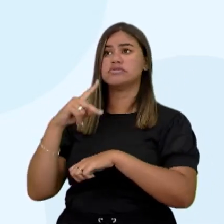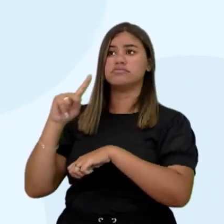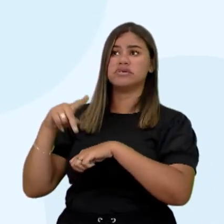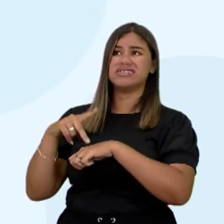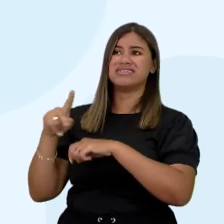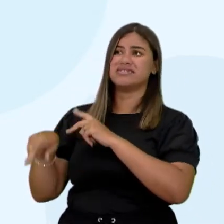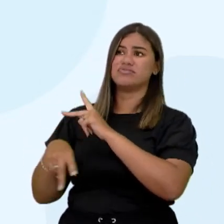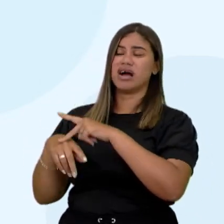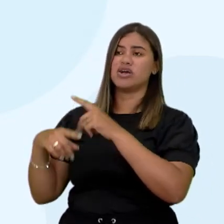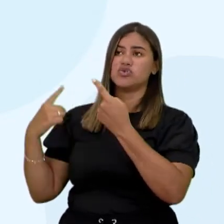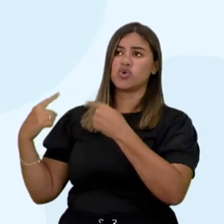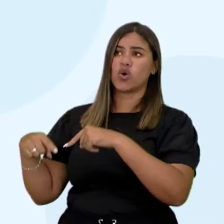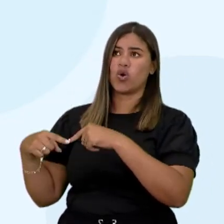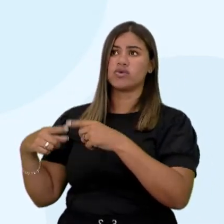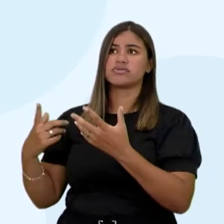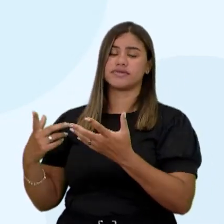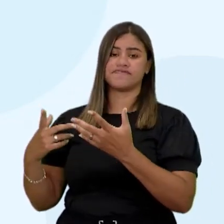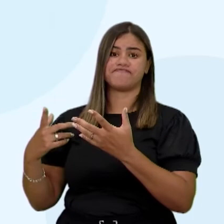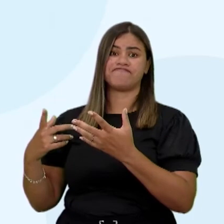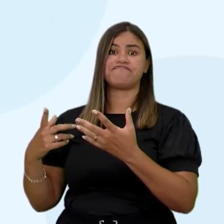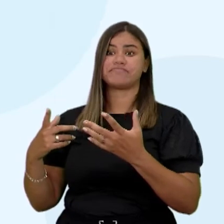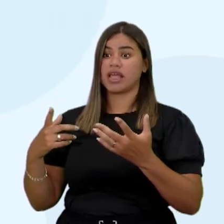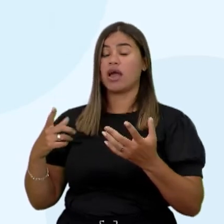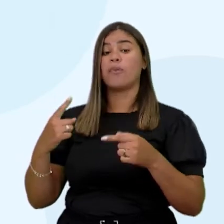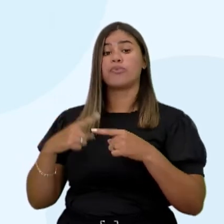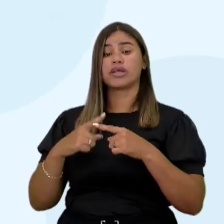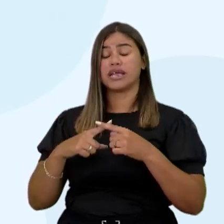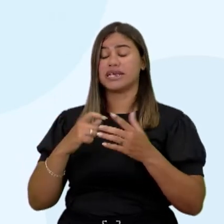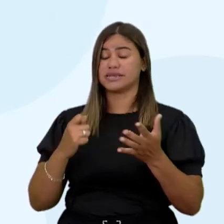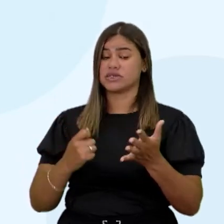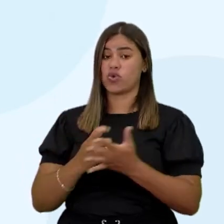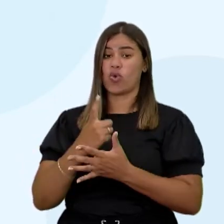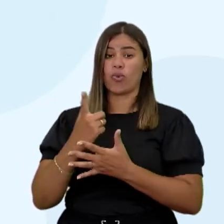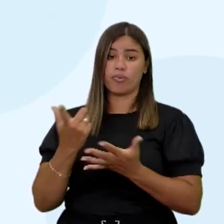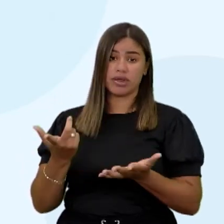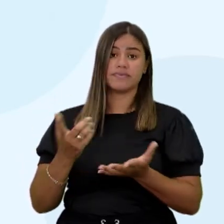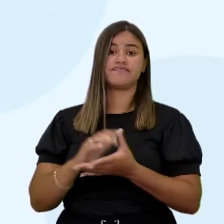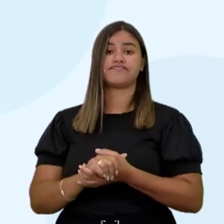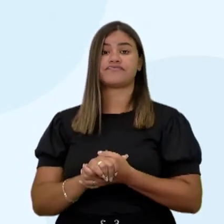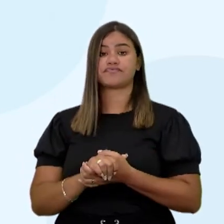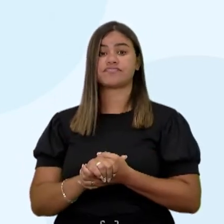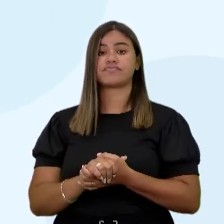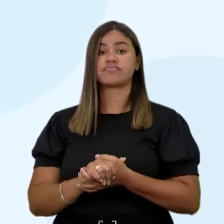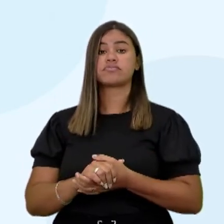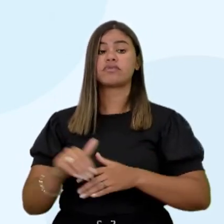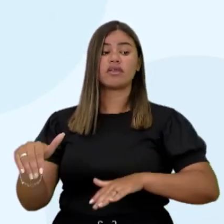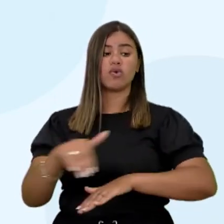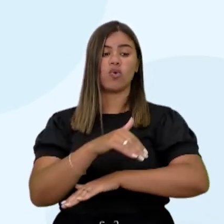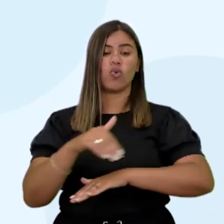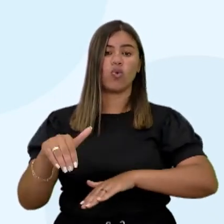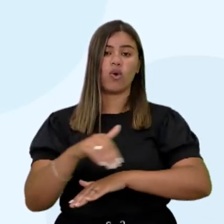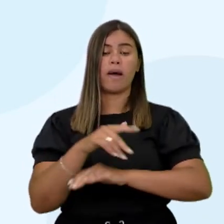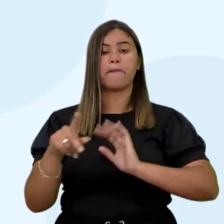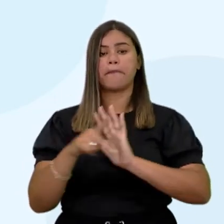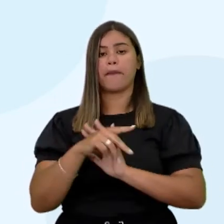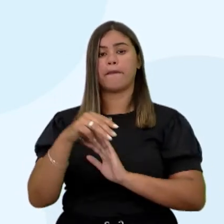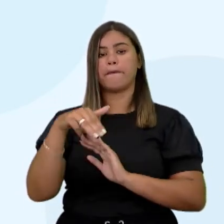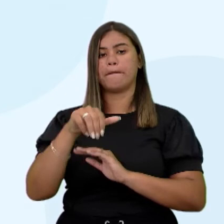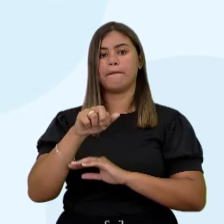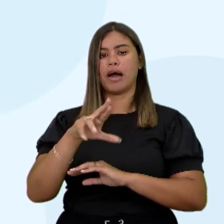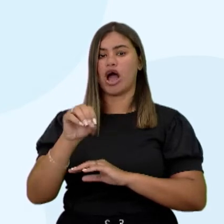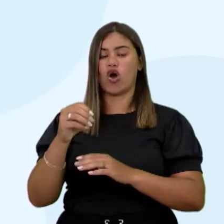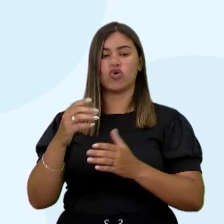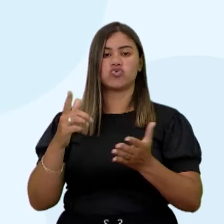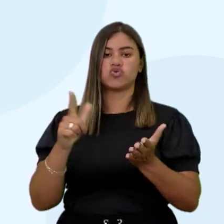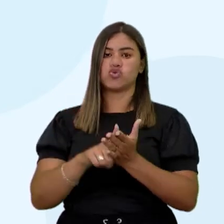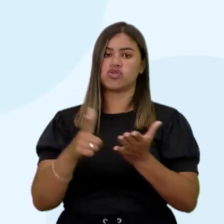sobre a Rússia e a Ucrânia, senão as pessoas não vão comprar o jornal. Olha, se você escrever sobre a rua do professor Mauro, que está com cheio de buraco, ninguém